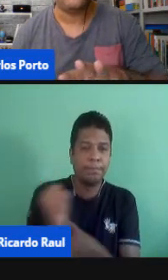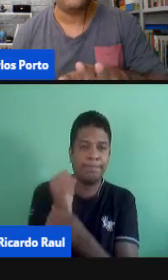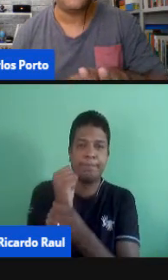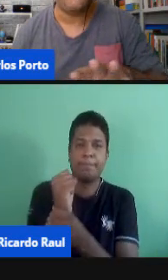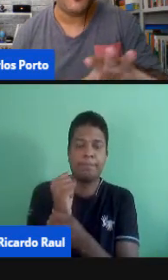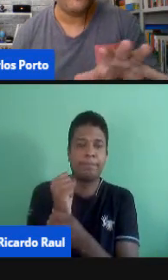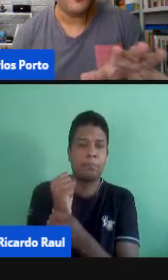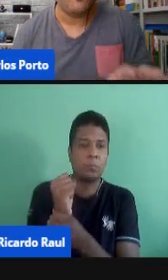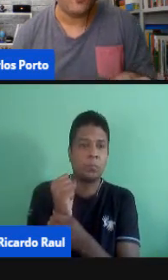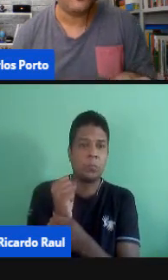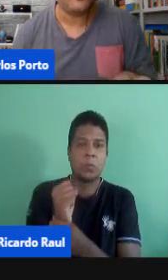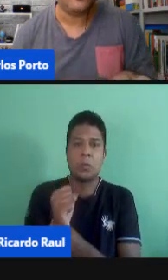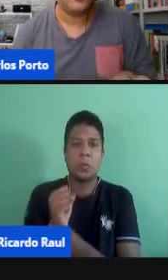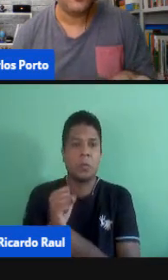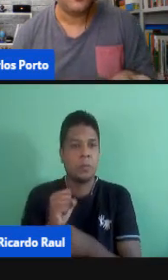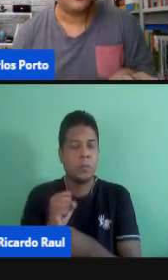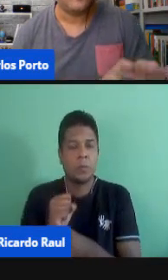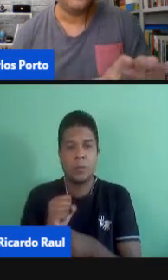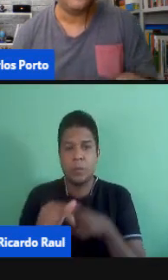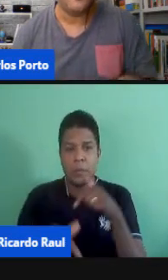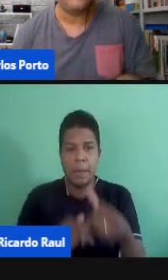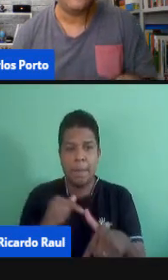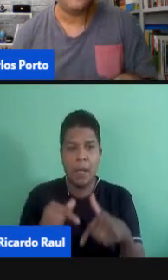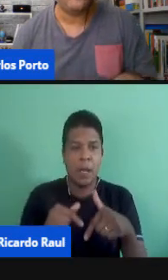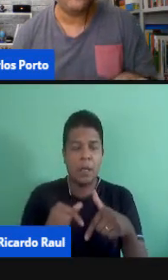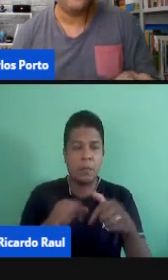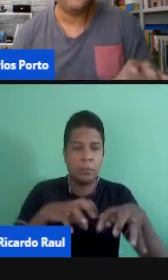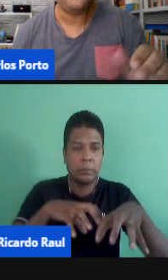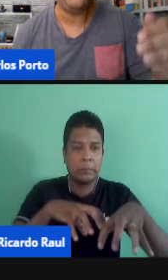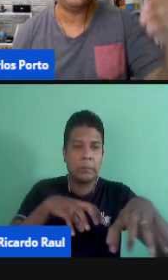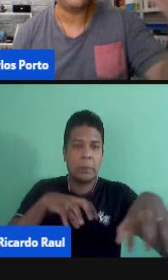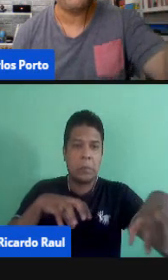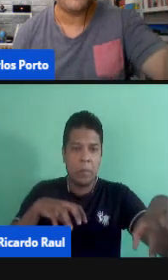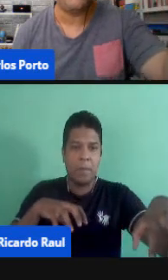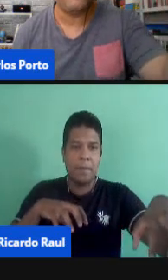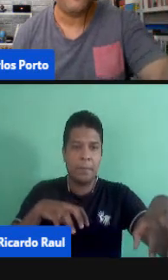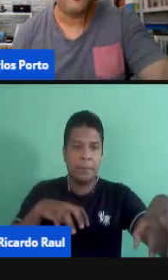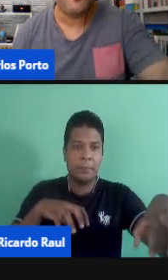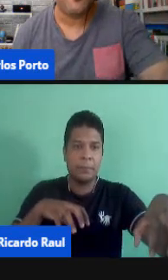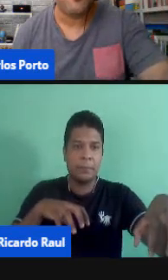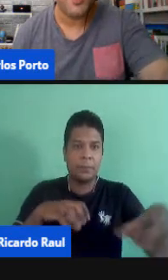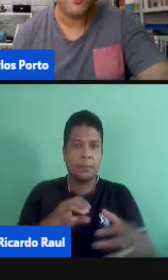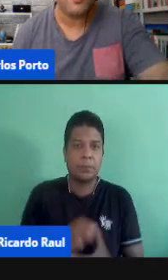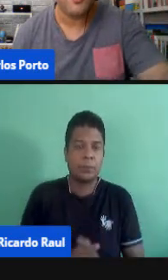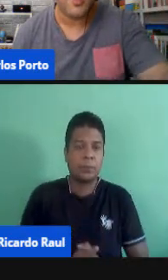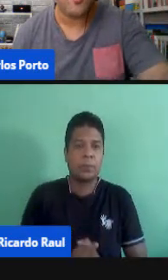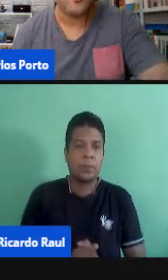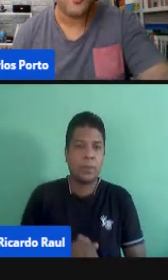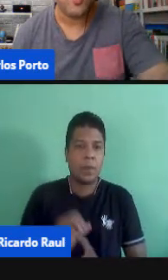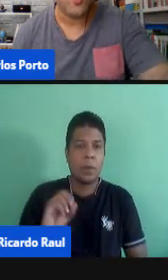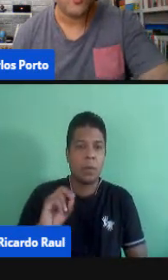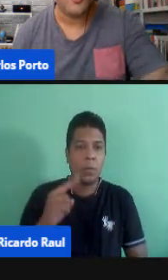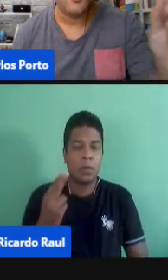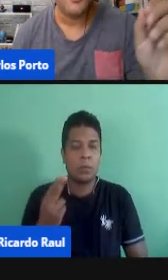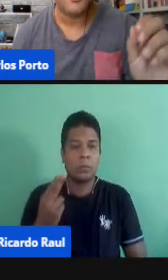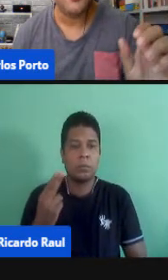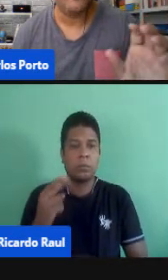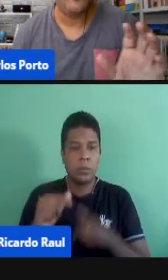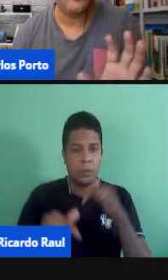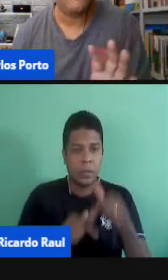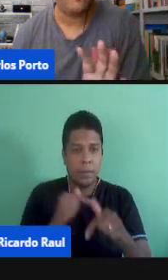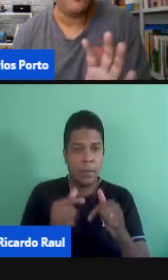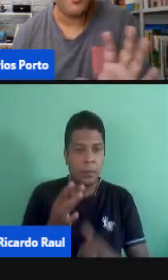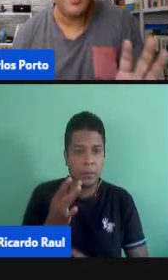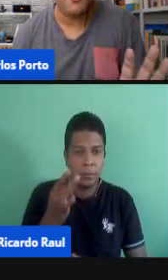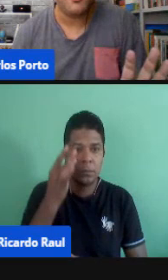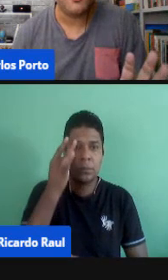Seja no trabalho remoto, ou seja, num possível trabalho presencial, e aqui eu